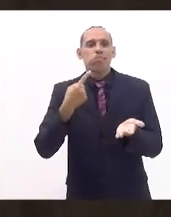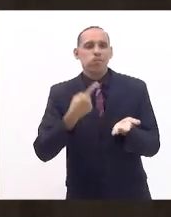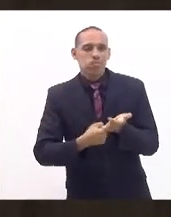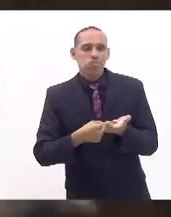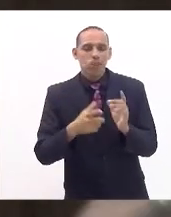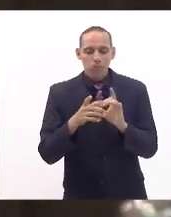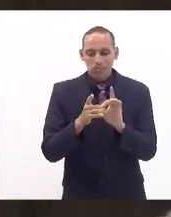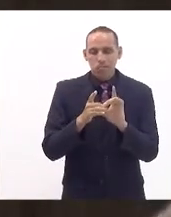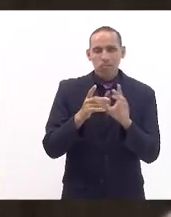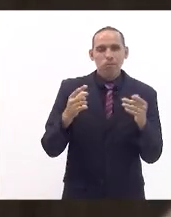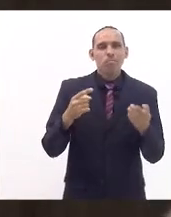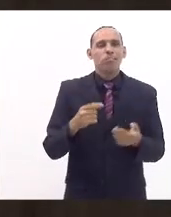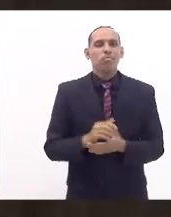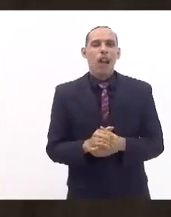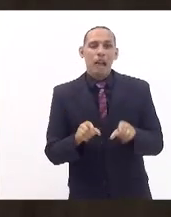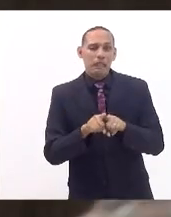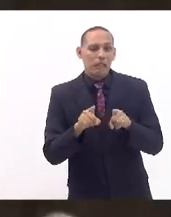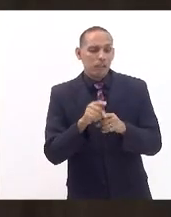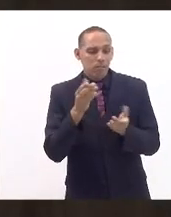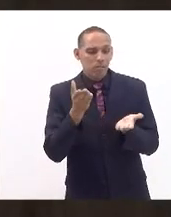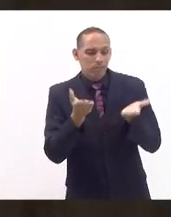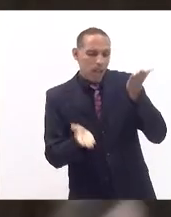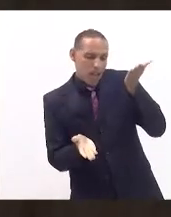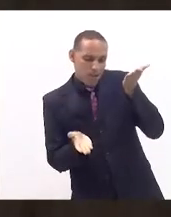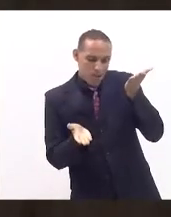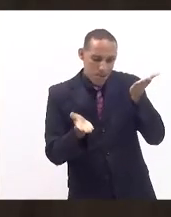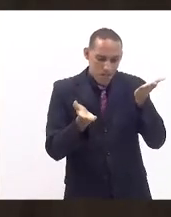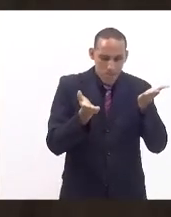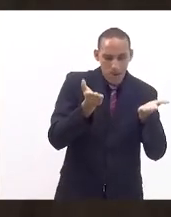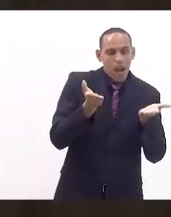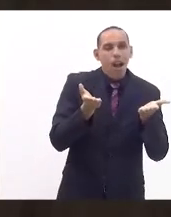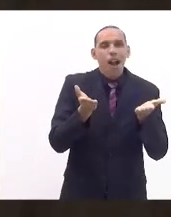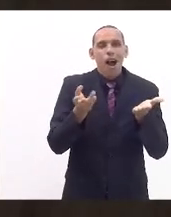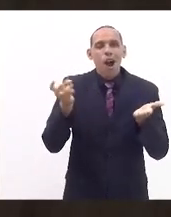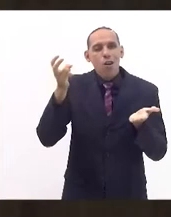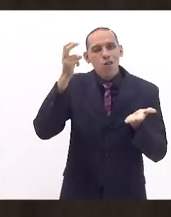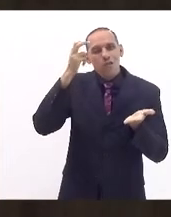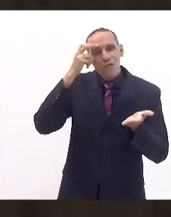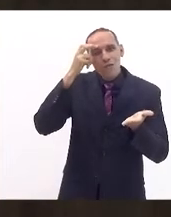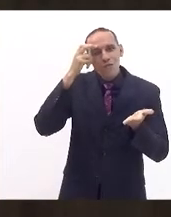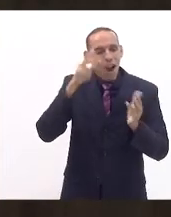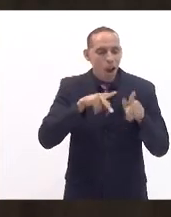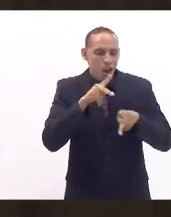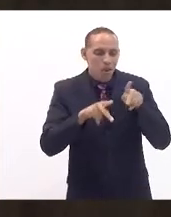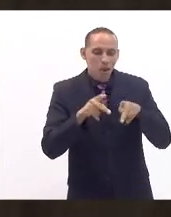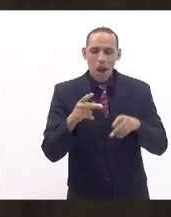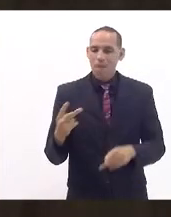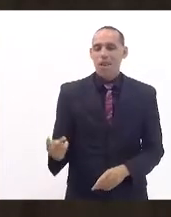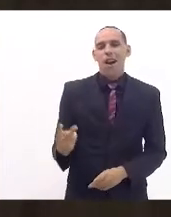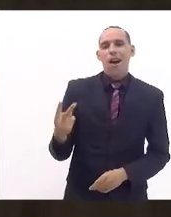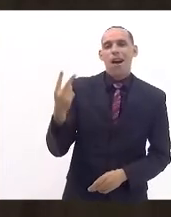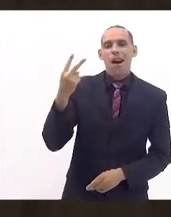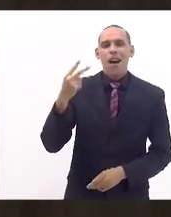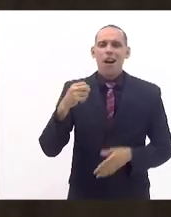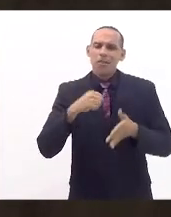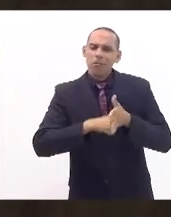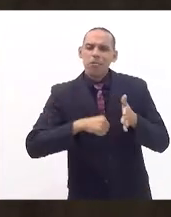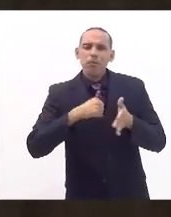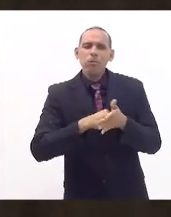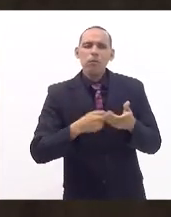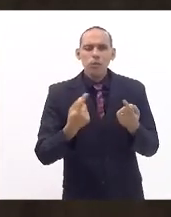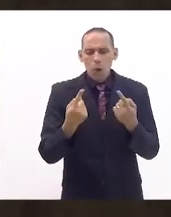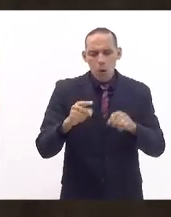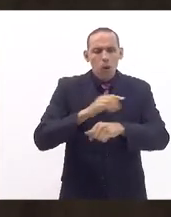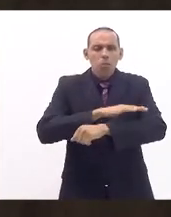democracia, com a superação das desigualdades, com a valorização das culturas populares, enfim, com o combate ao racismo